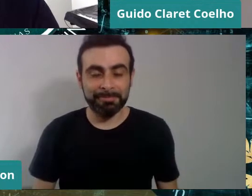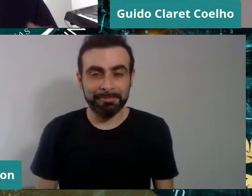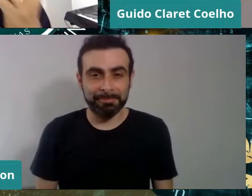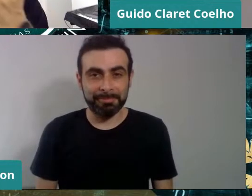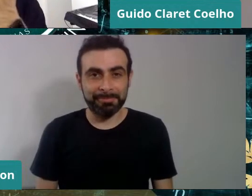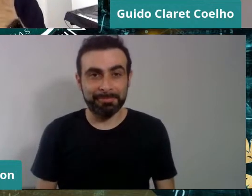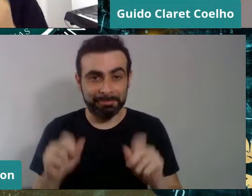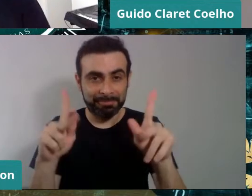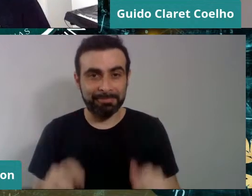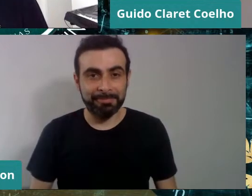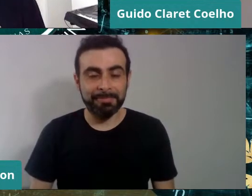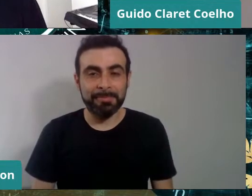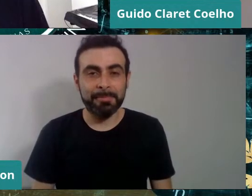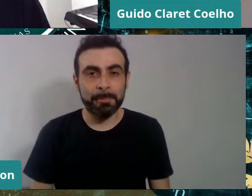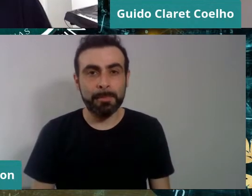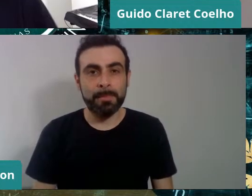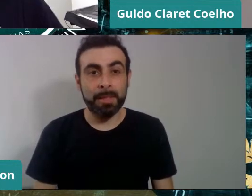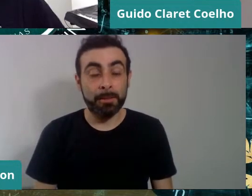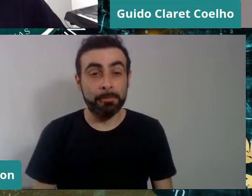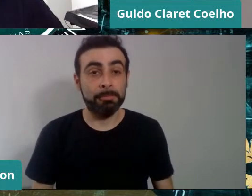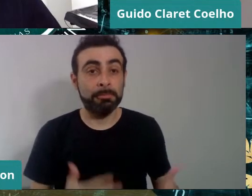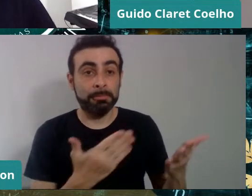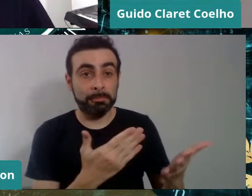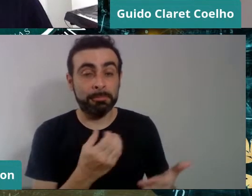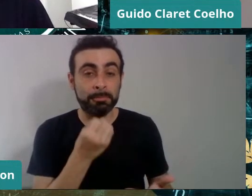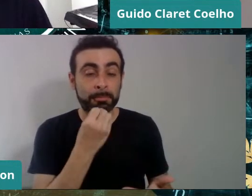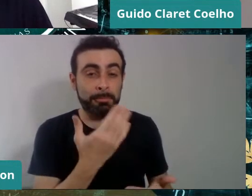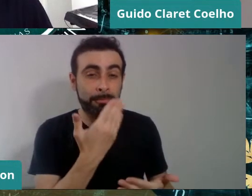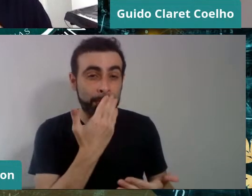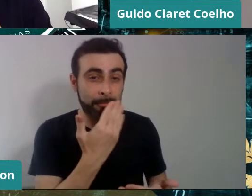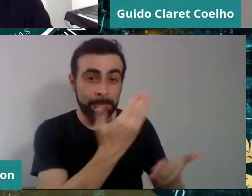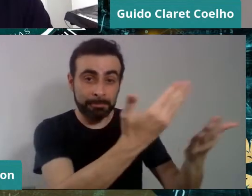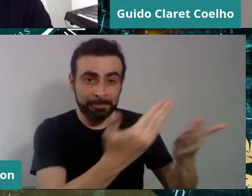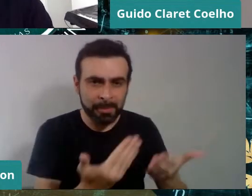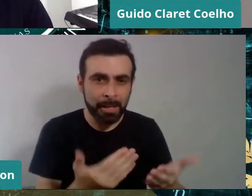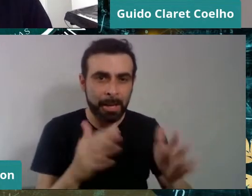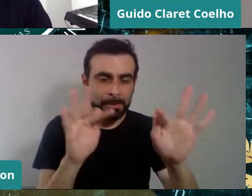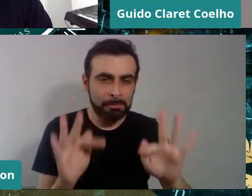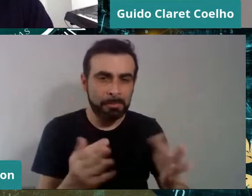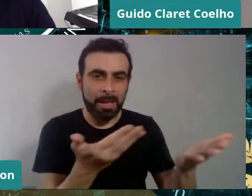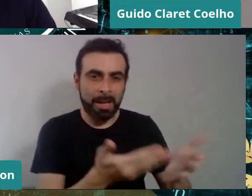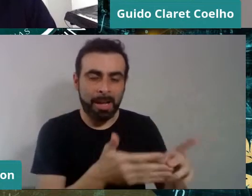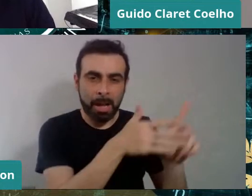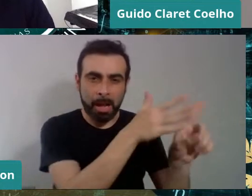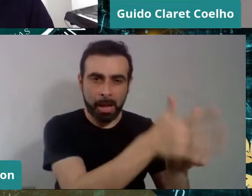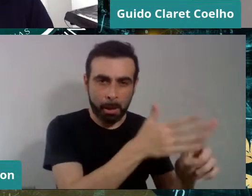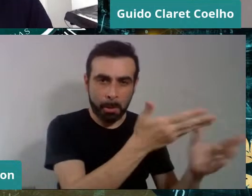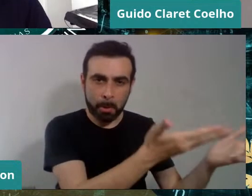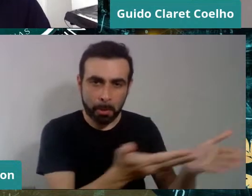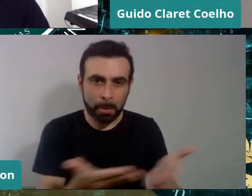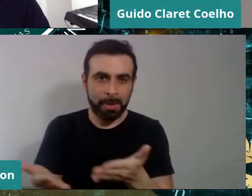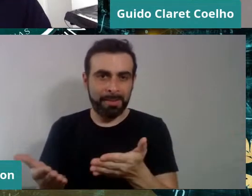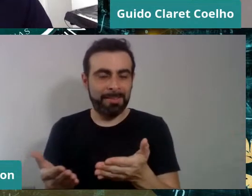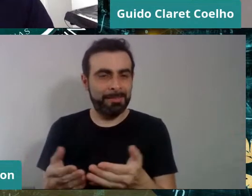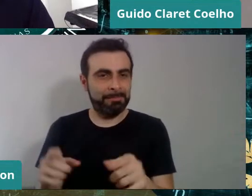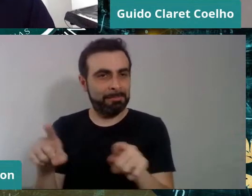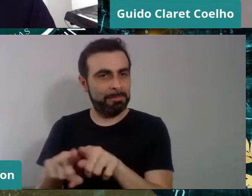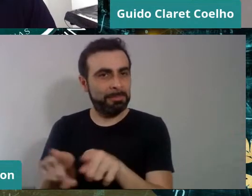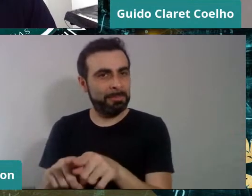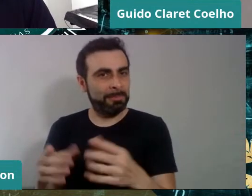bom. Então, assim, eu fiz questão de convidá-lo para vir para o palco comigo, justamente